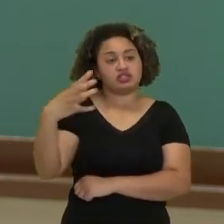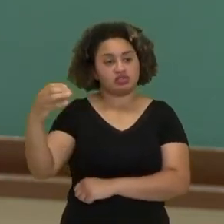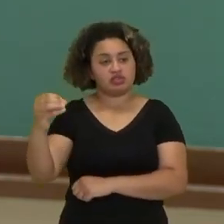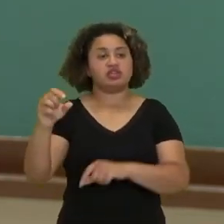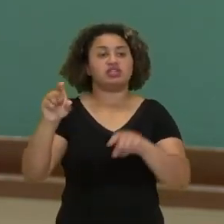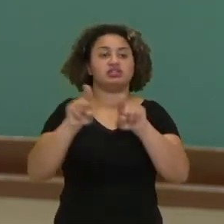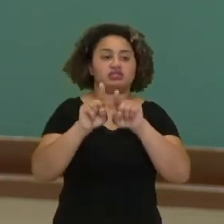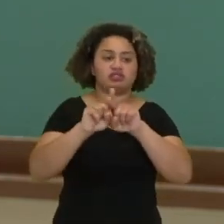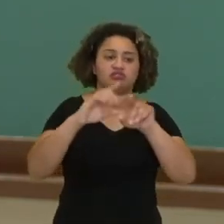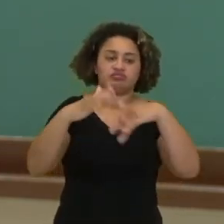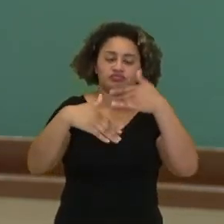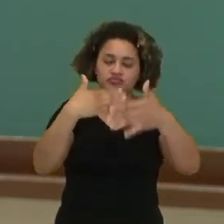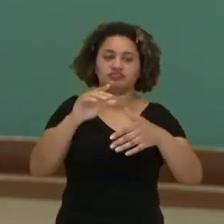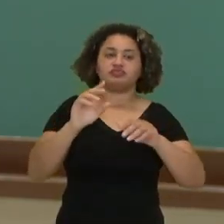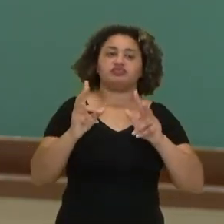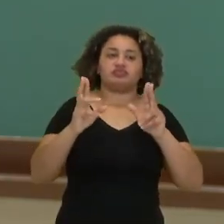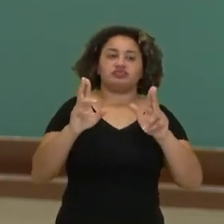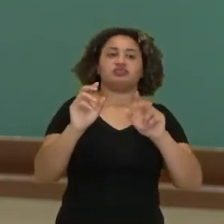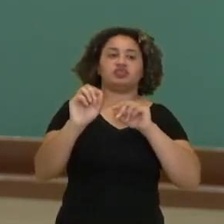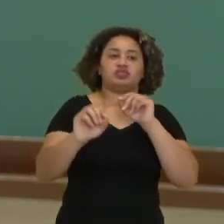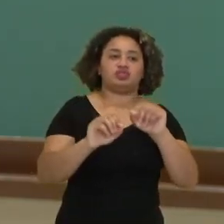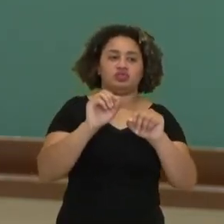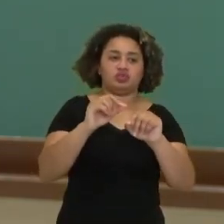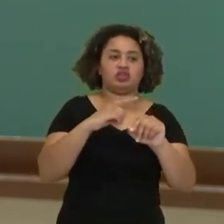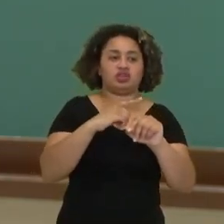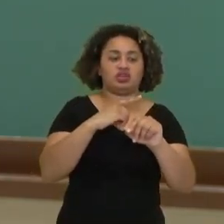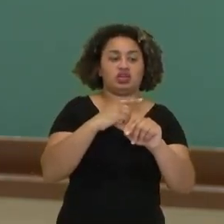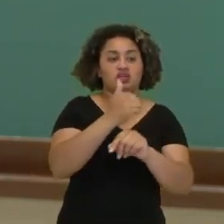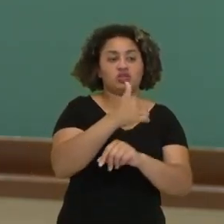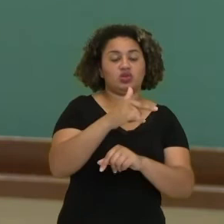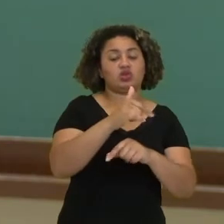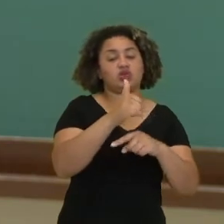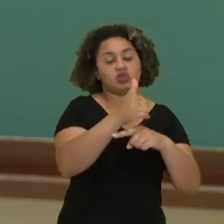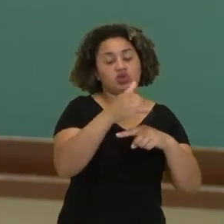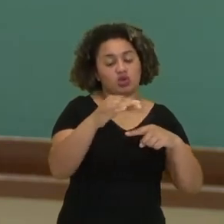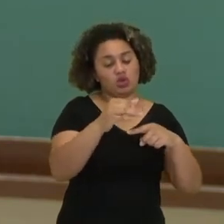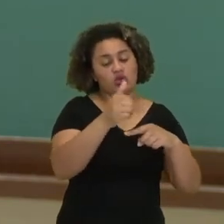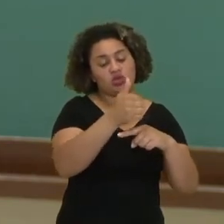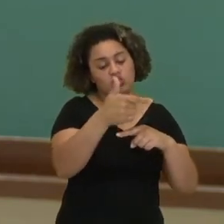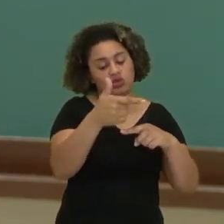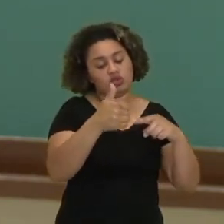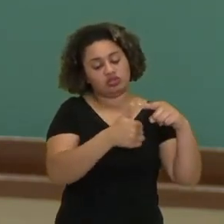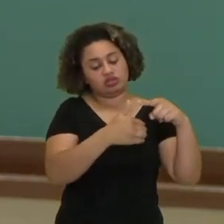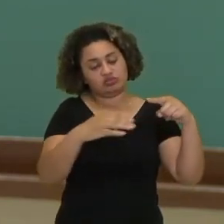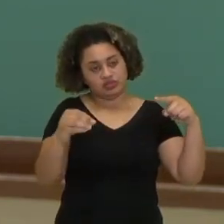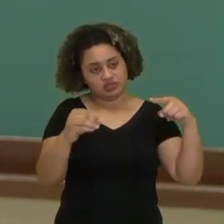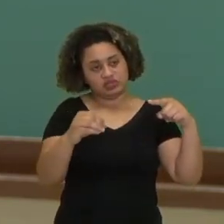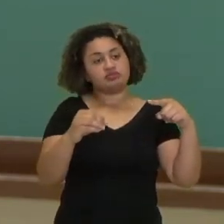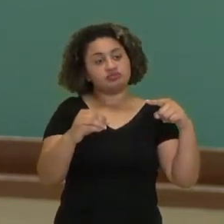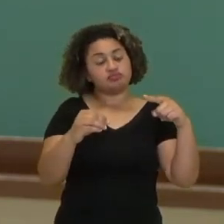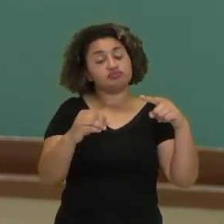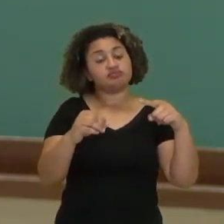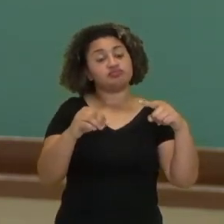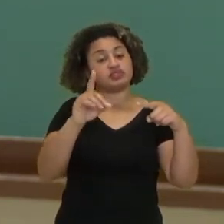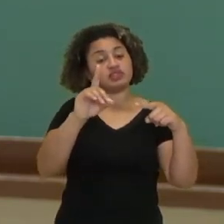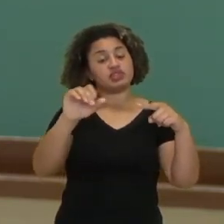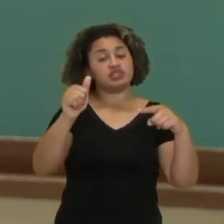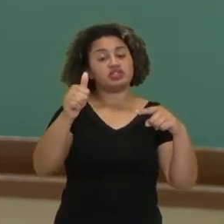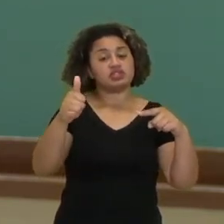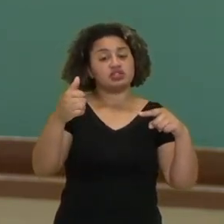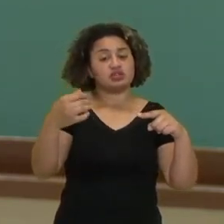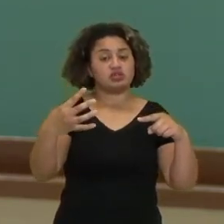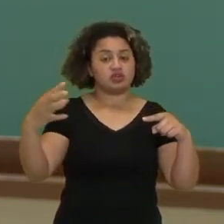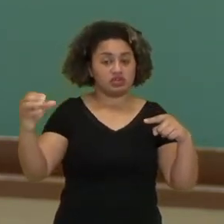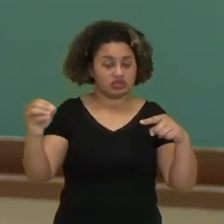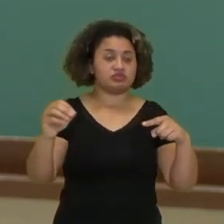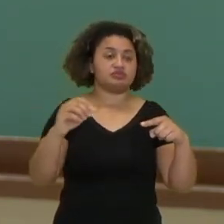mesmo procedimento. Eu transformaria esse 12% em fração, tá? 12% é o